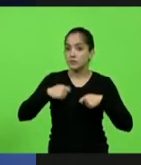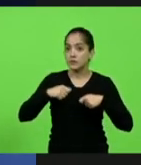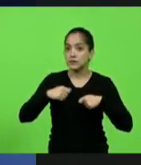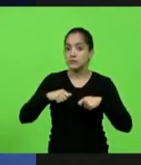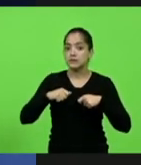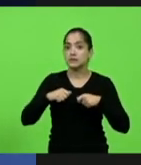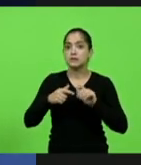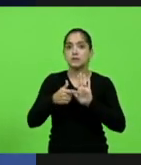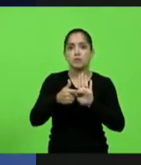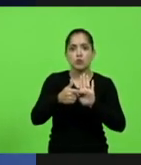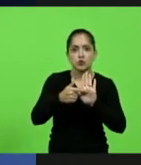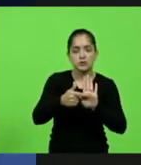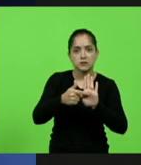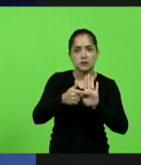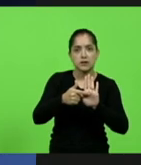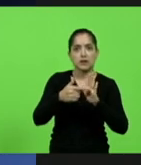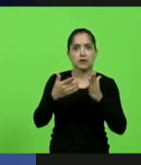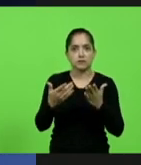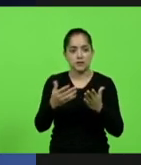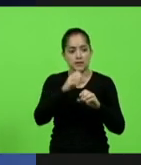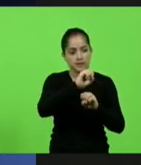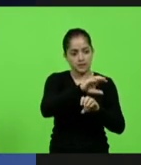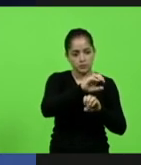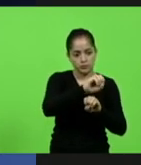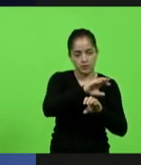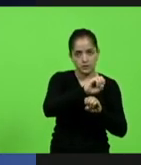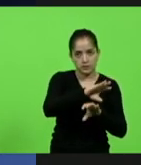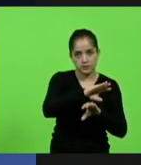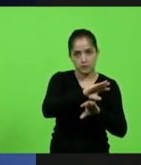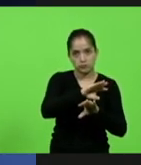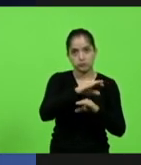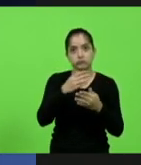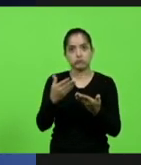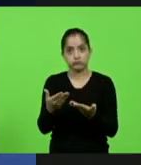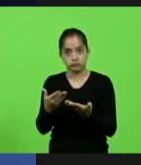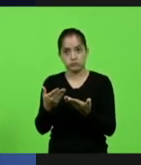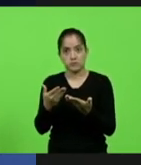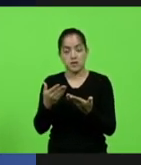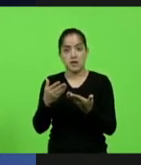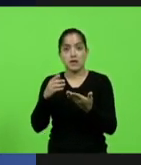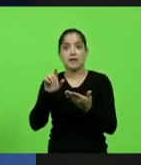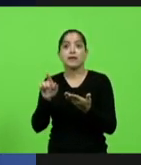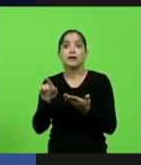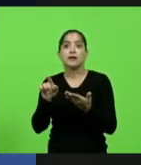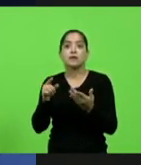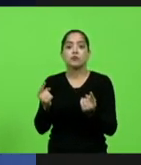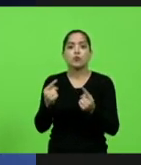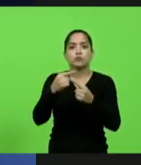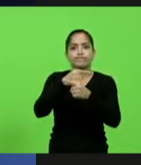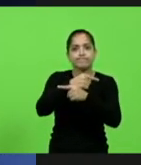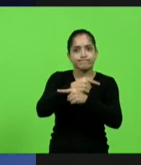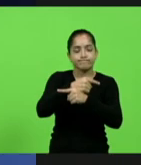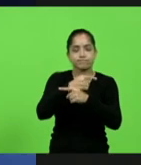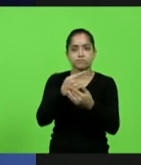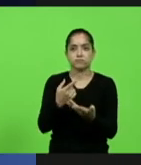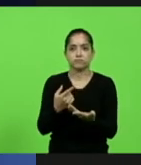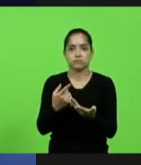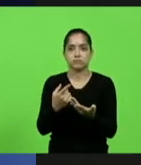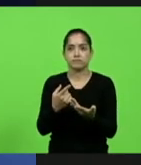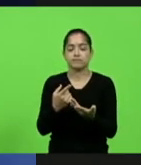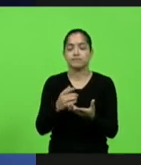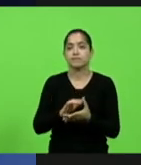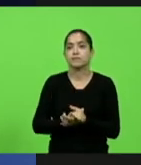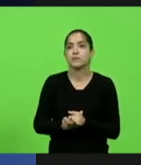entre educação e ensino, que parece que aqui se confundem as coisas.